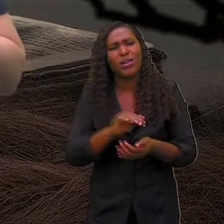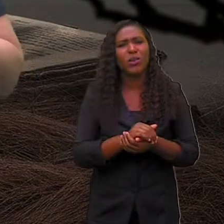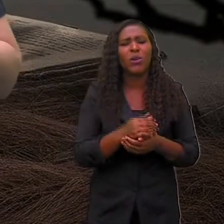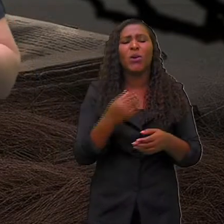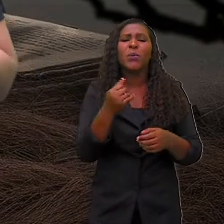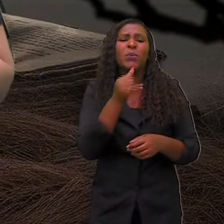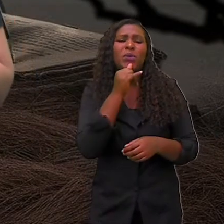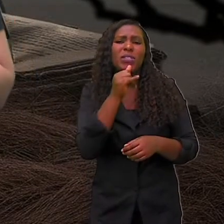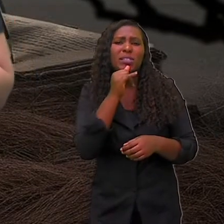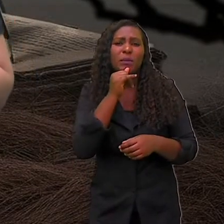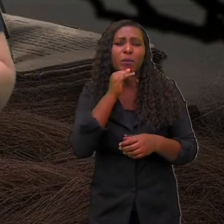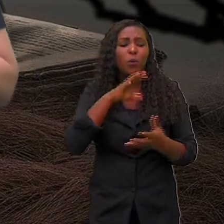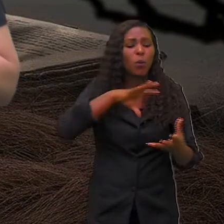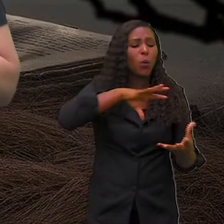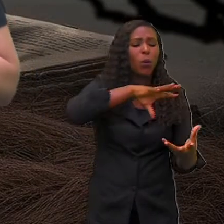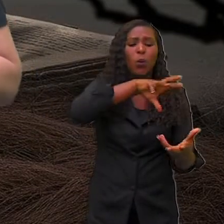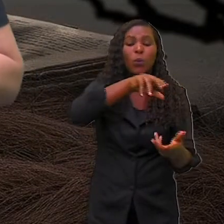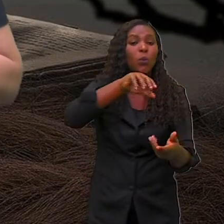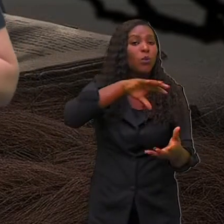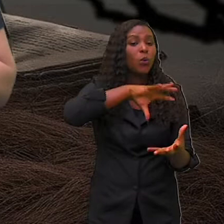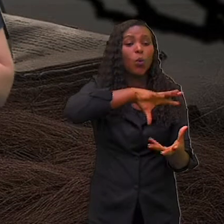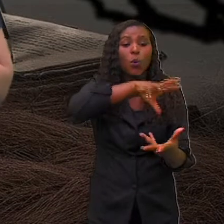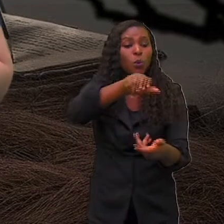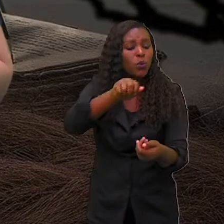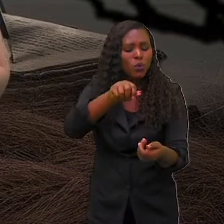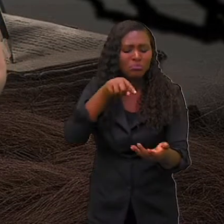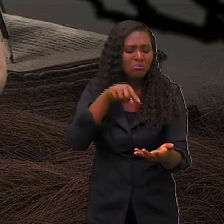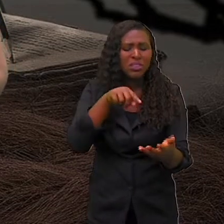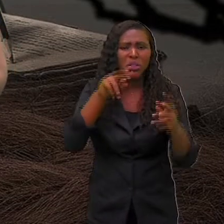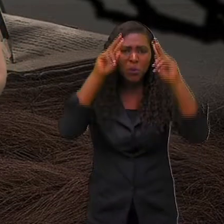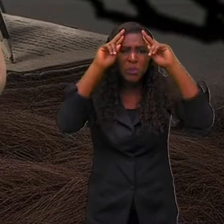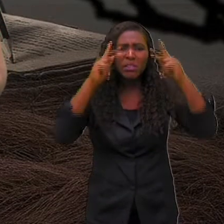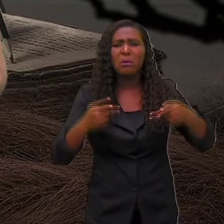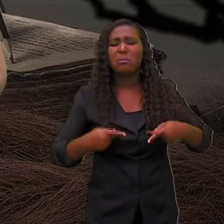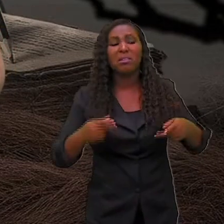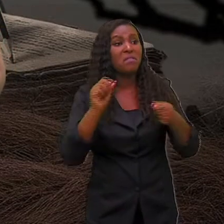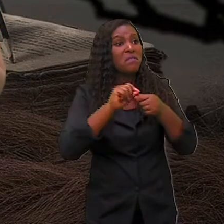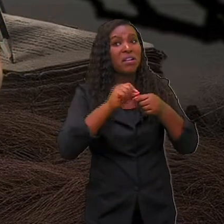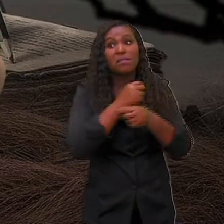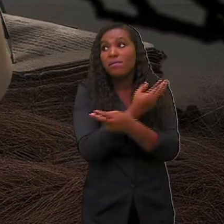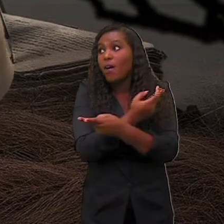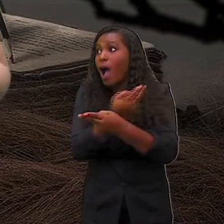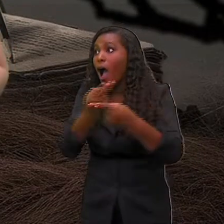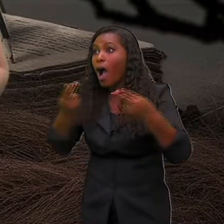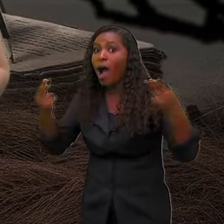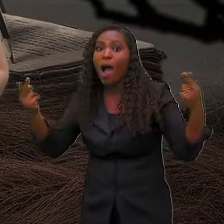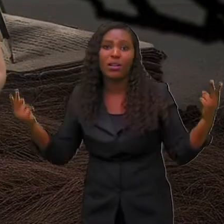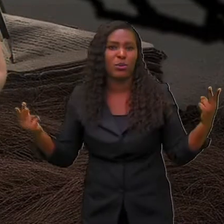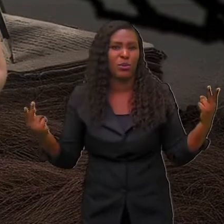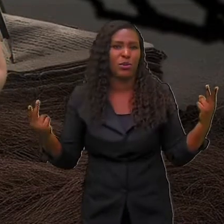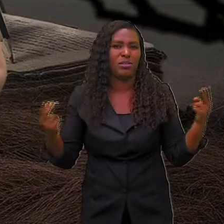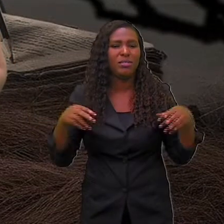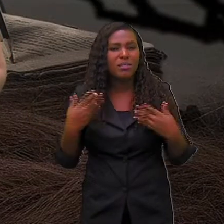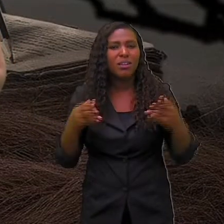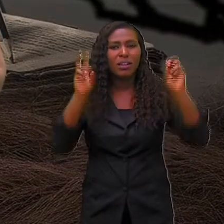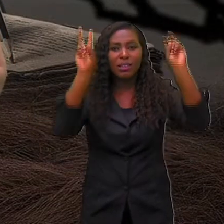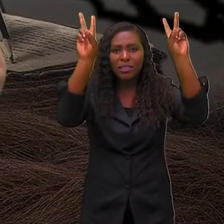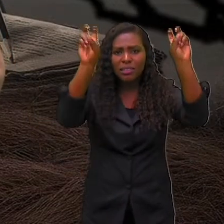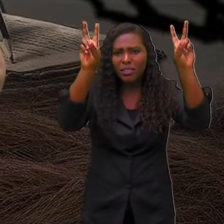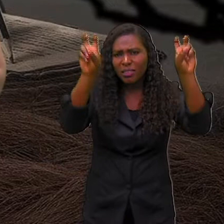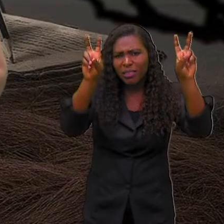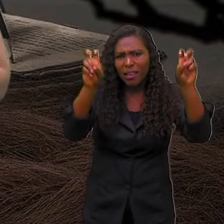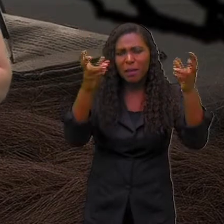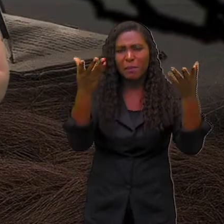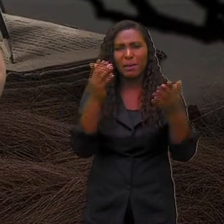esfera delimitada por um certo tipo de produção comunicativa. E o que eu quero dizer com isso? Estou falando